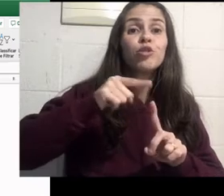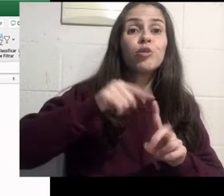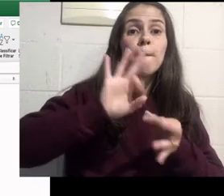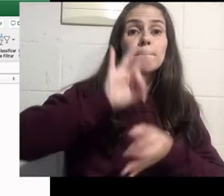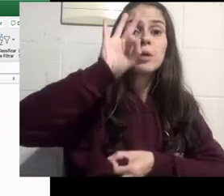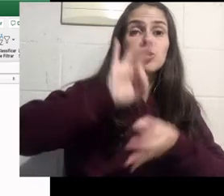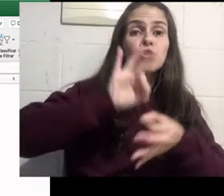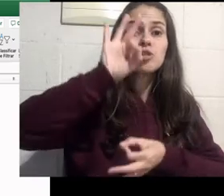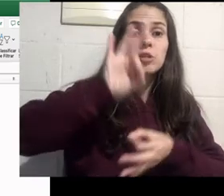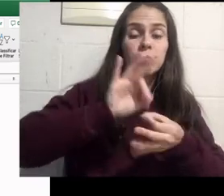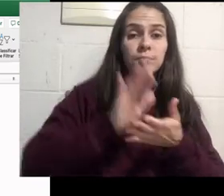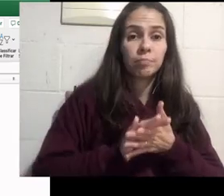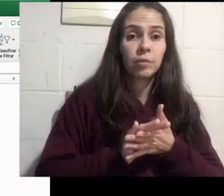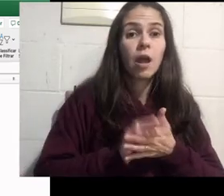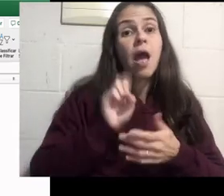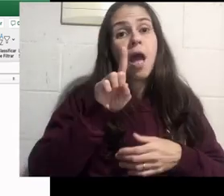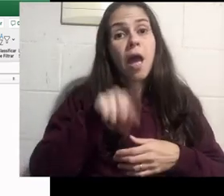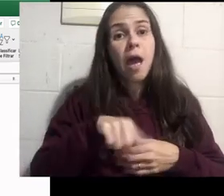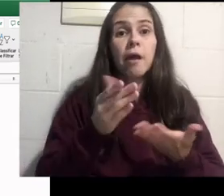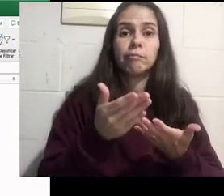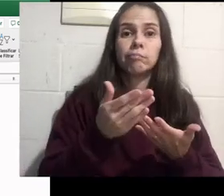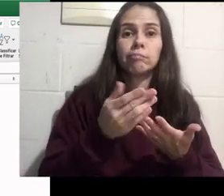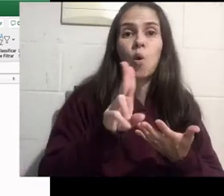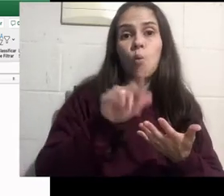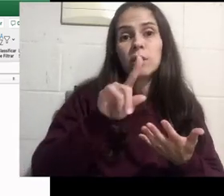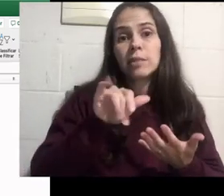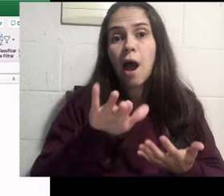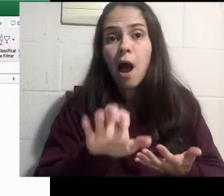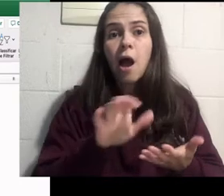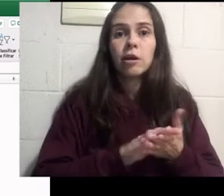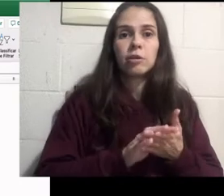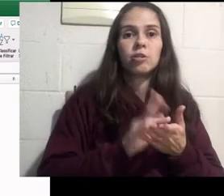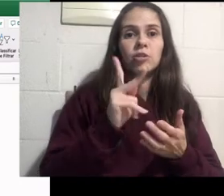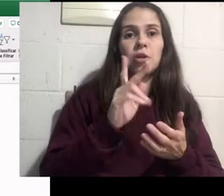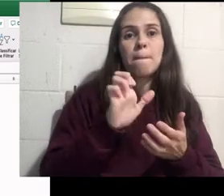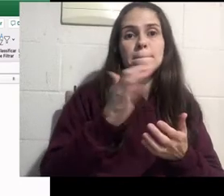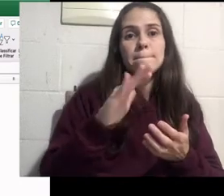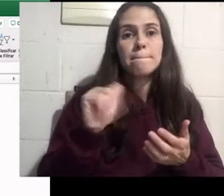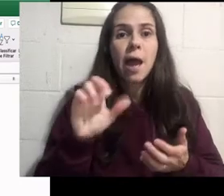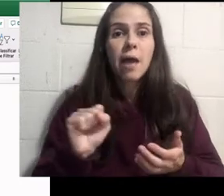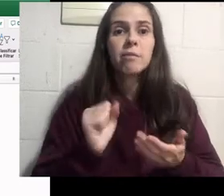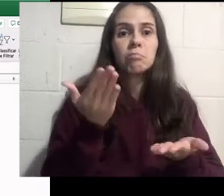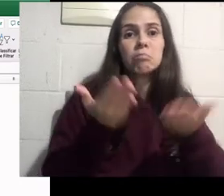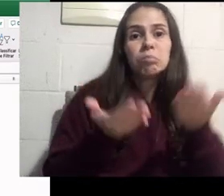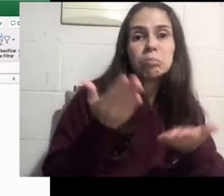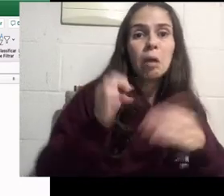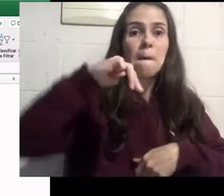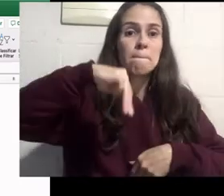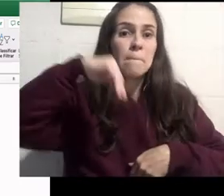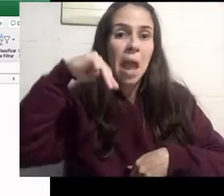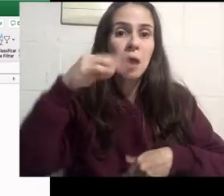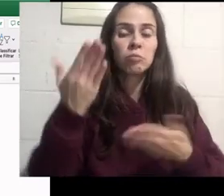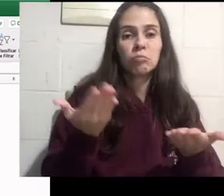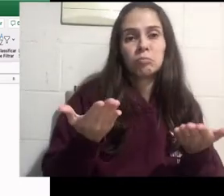qual esse produto vai ser comercializado, se ele vai ser comercializado em unidades mesmo ou peças, ou vai ser em quilogramas ou em